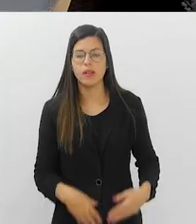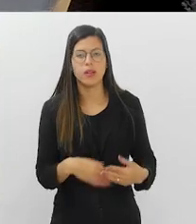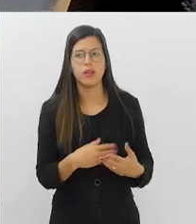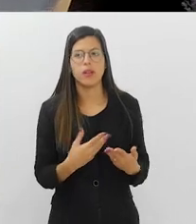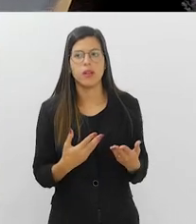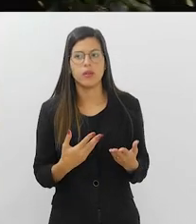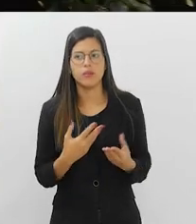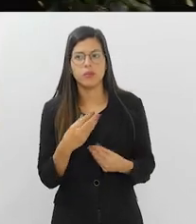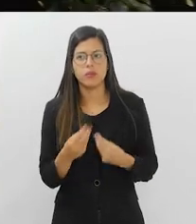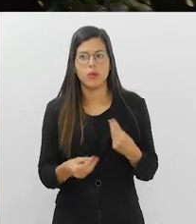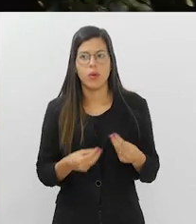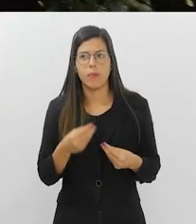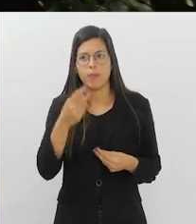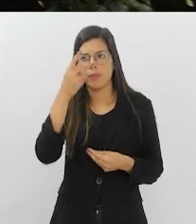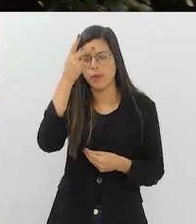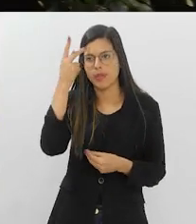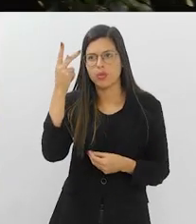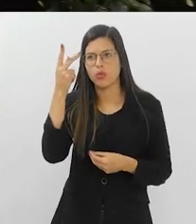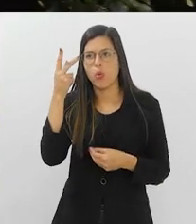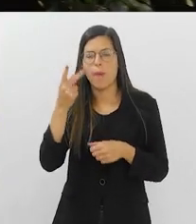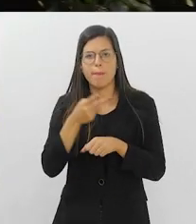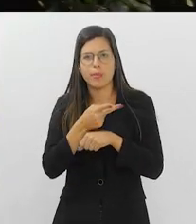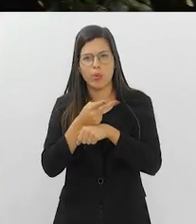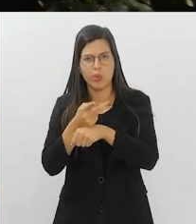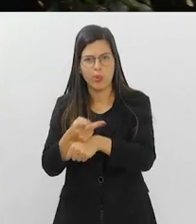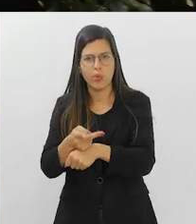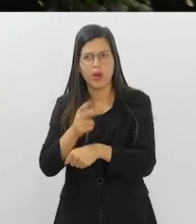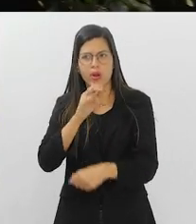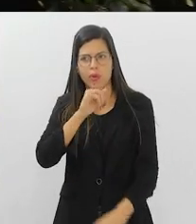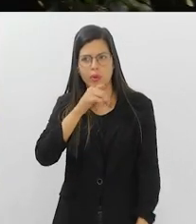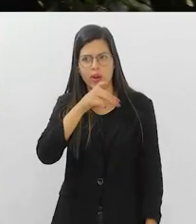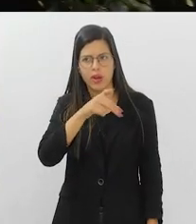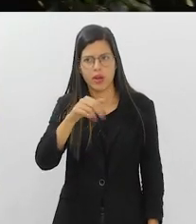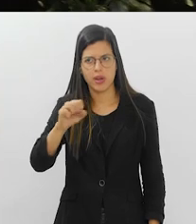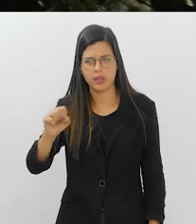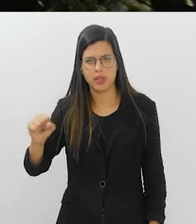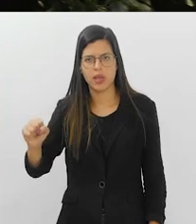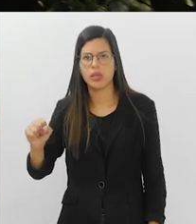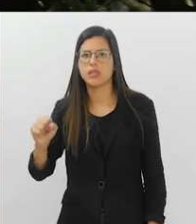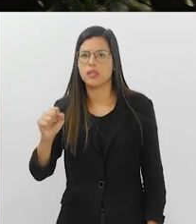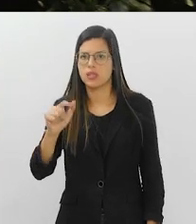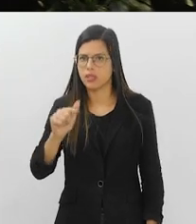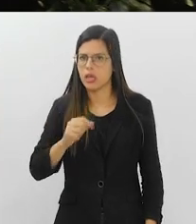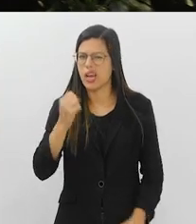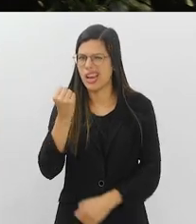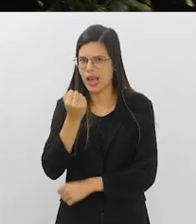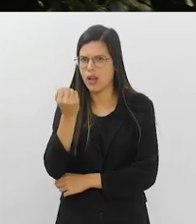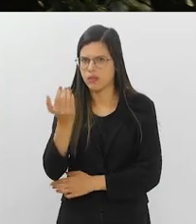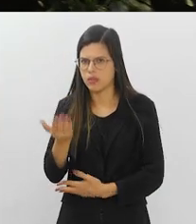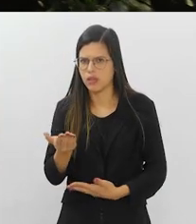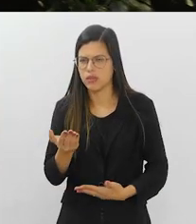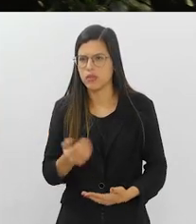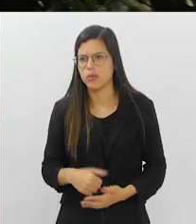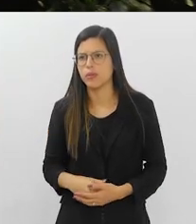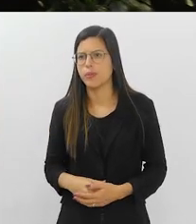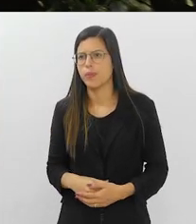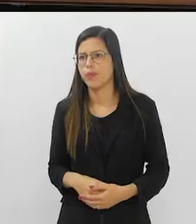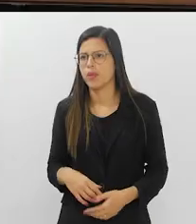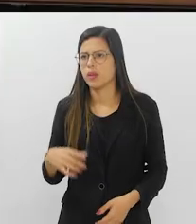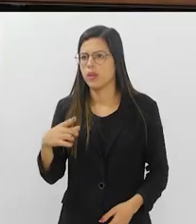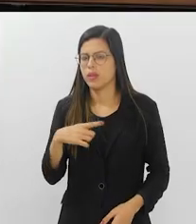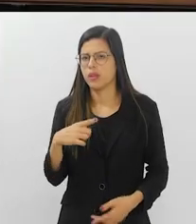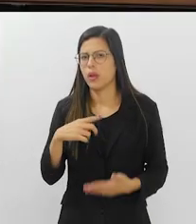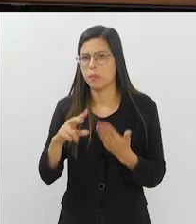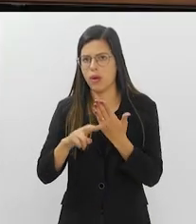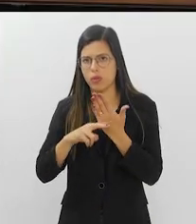ponto a pessoa recorre, né, ao auxílio-doença, entrar pelo INSS? É um grau bem, bem complicado, né? Sim, no